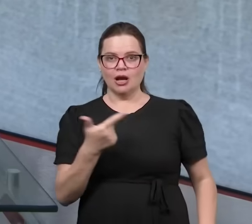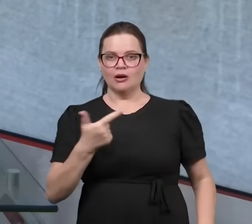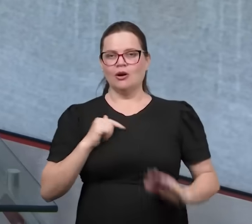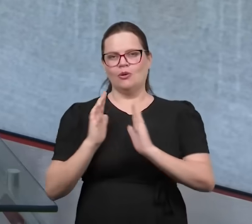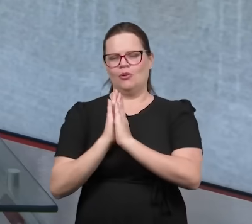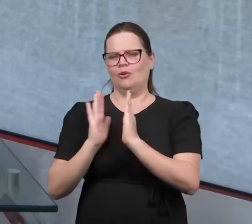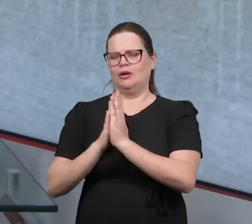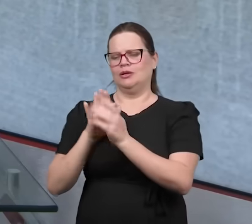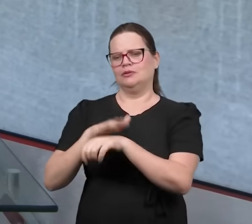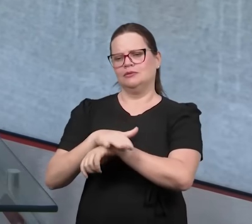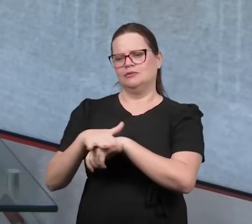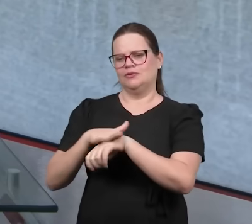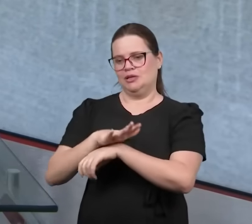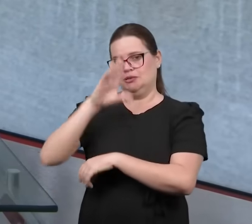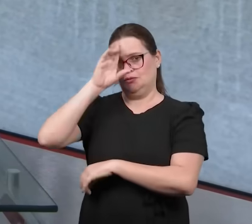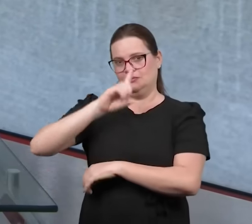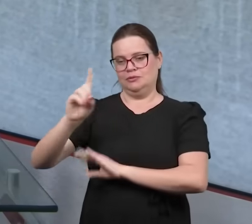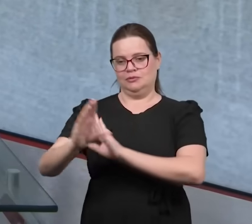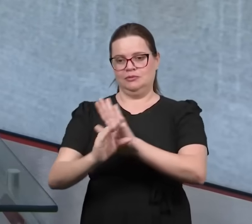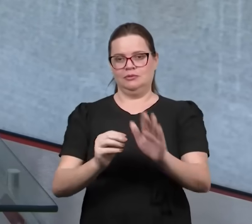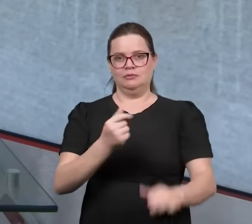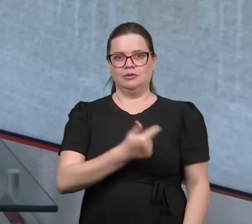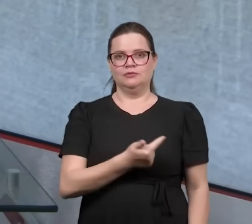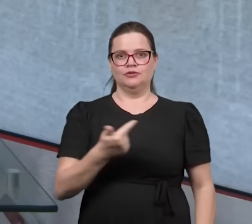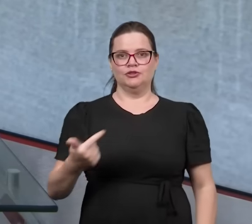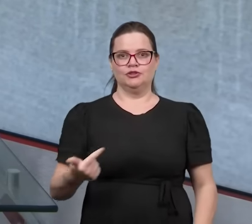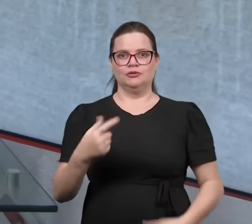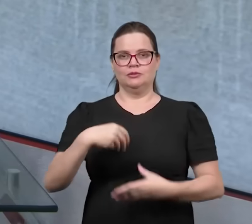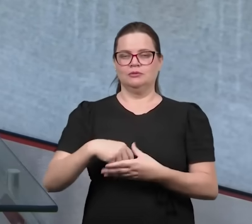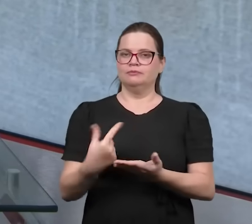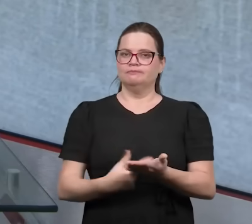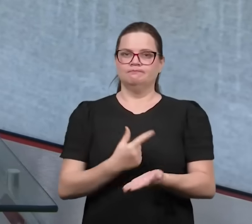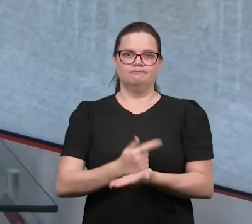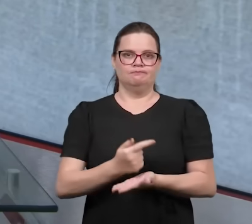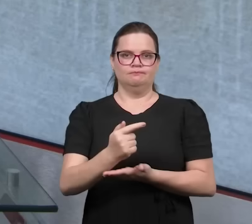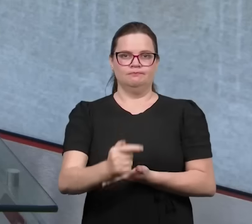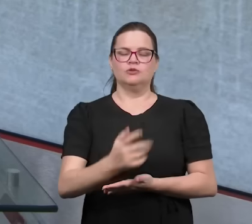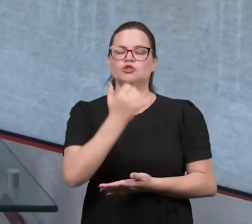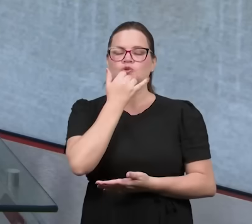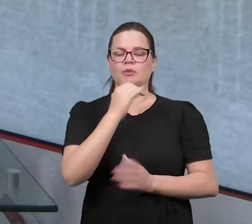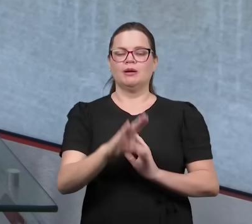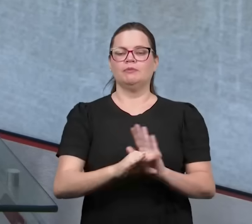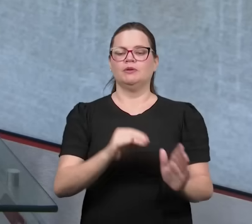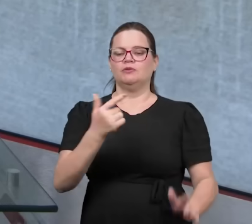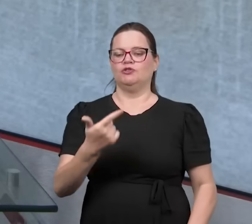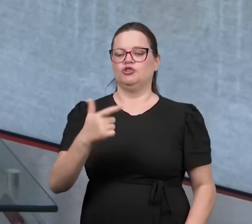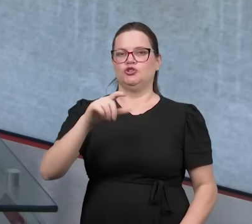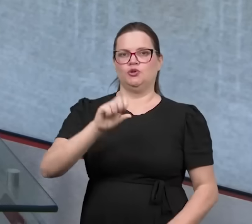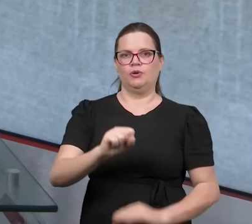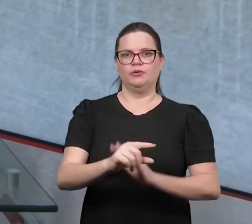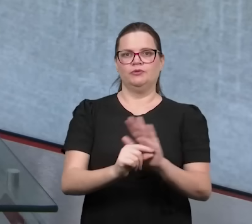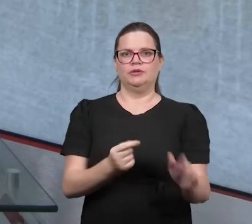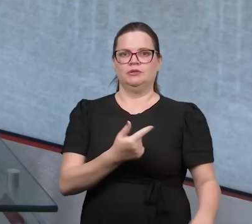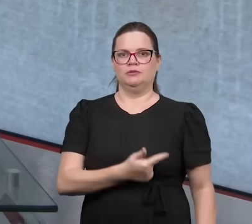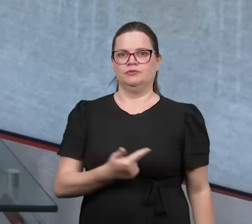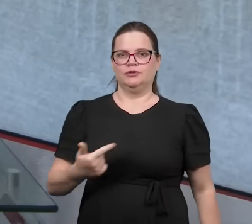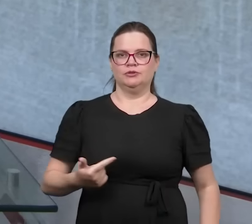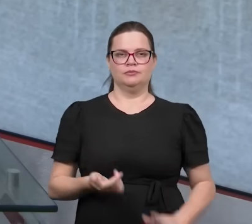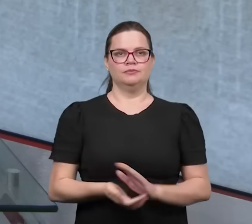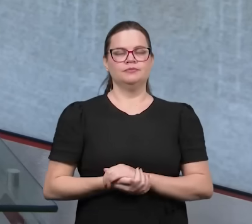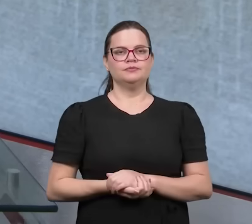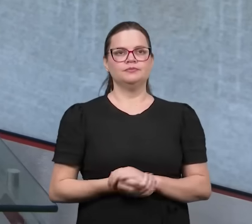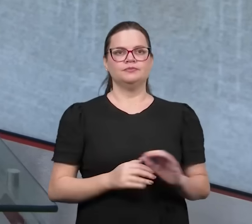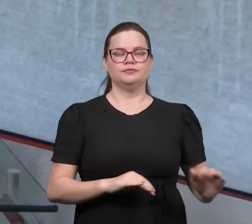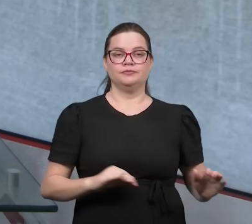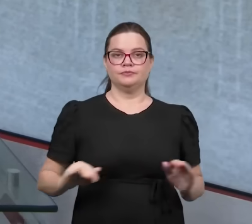falando numa oração para Deus, no capítulo 22 de Gênesis, verso 28 de Gênesis, no verso 22.